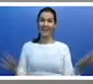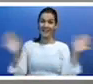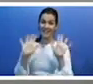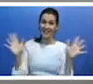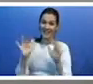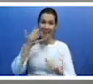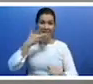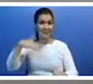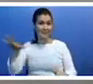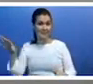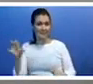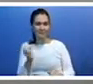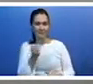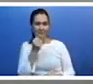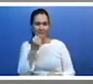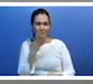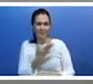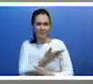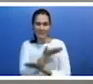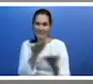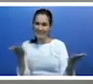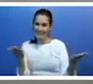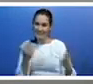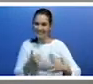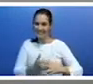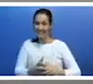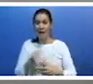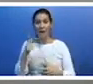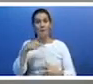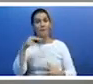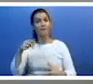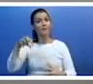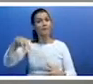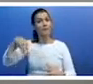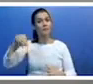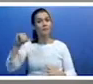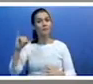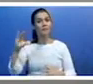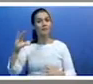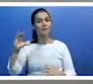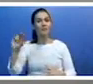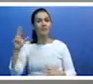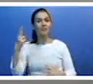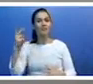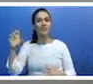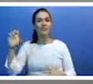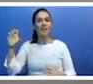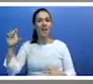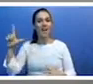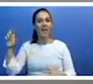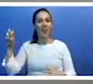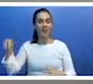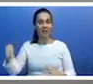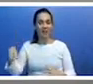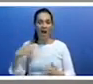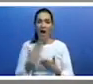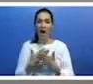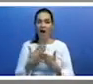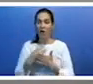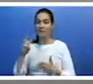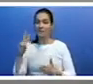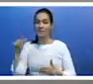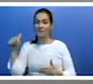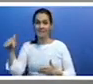Olá, crianças! Tudo bem com vocês? Sou a professora Michele. Vamos para a nossa aula número 37 do